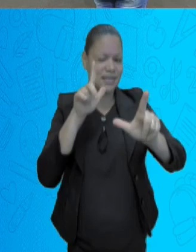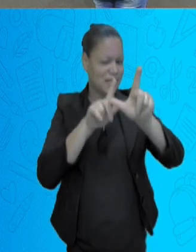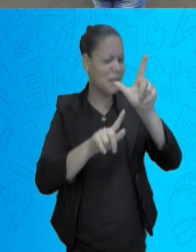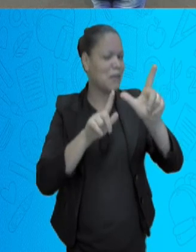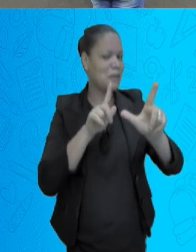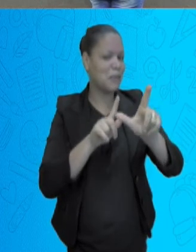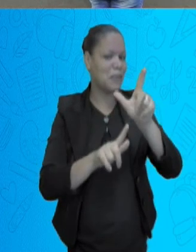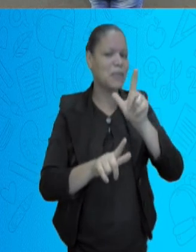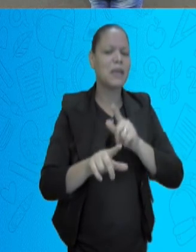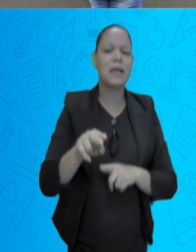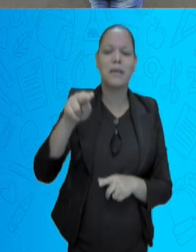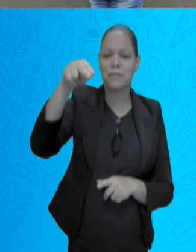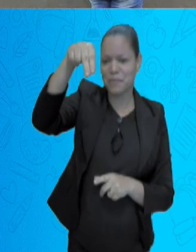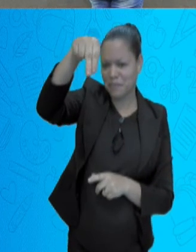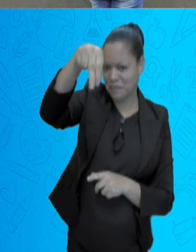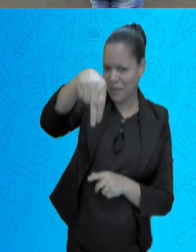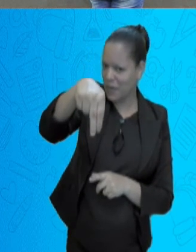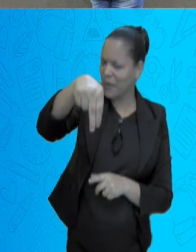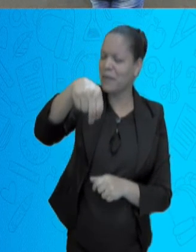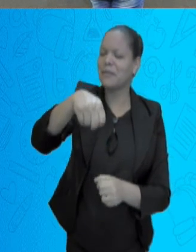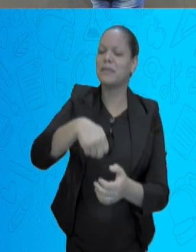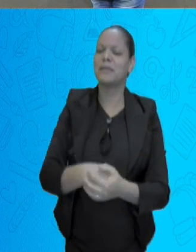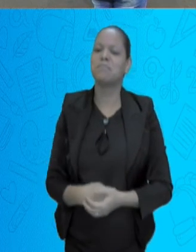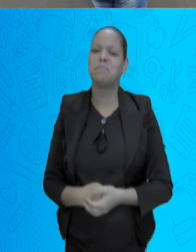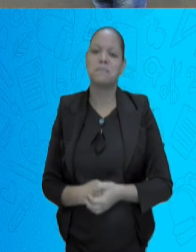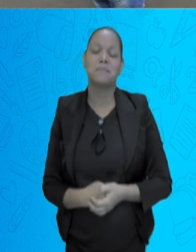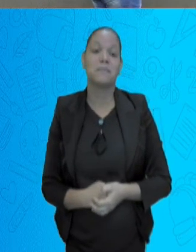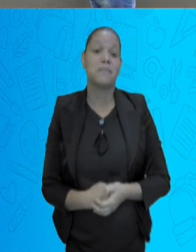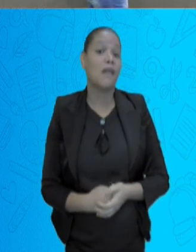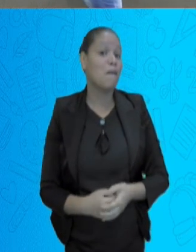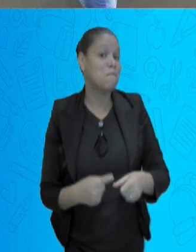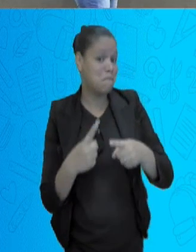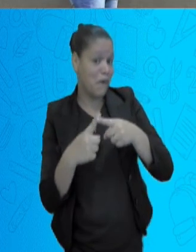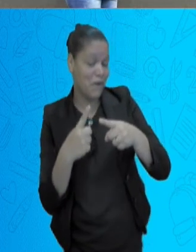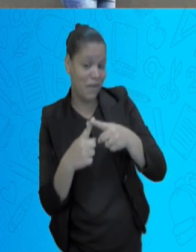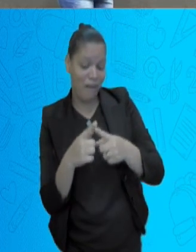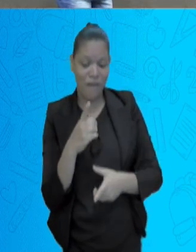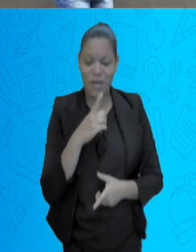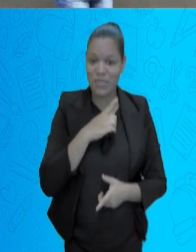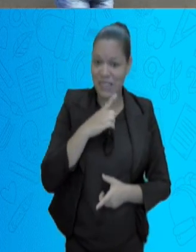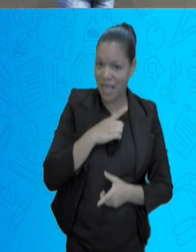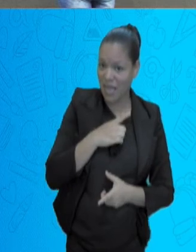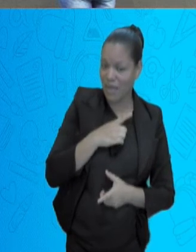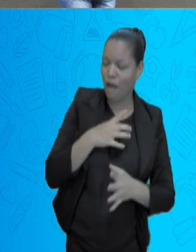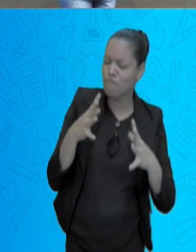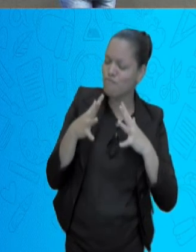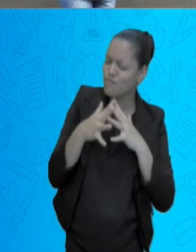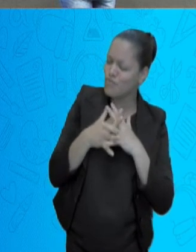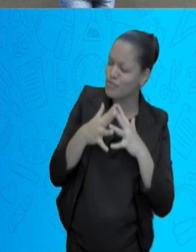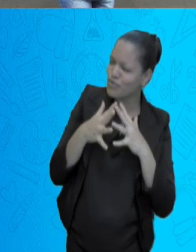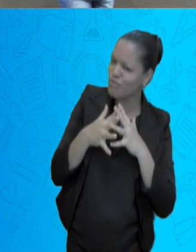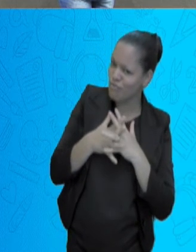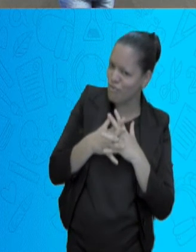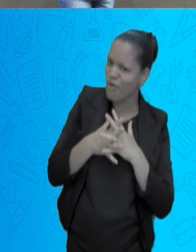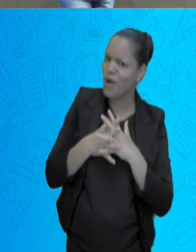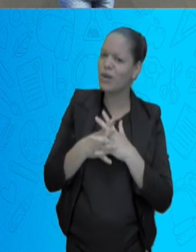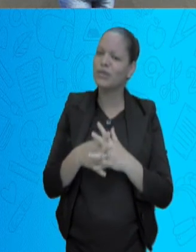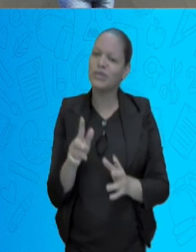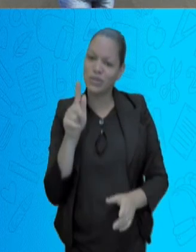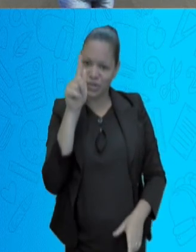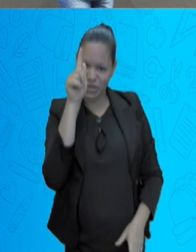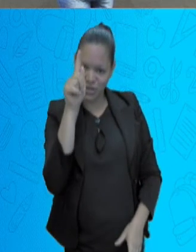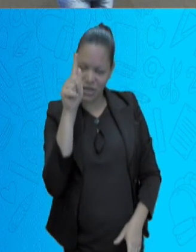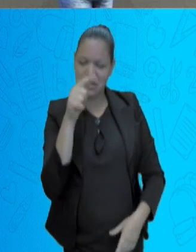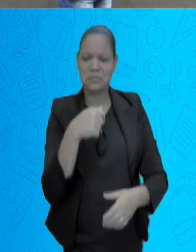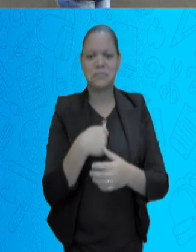aqui eu tenho a consoante G e eu só posso usar M antes de P